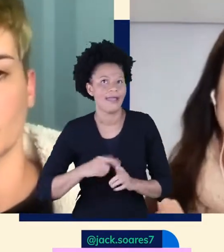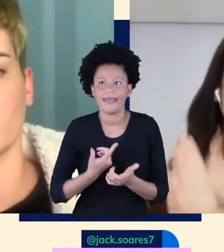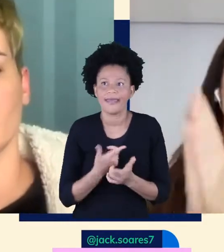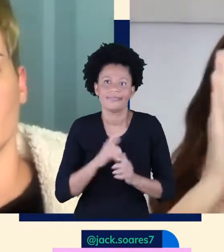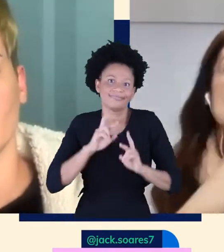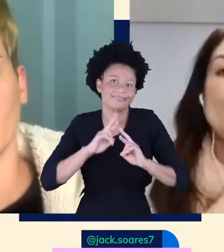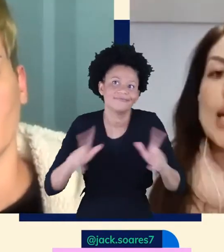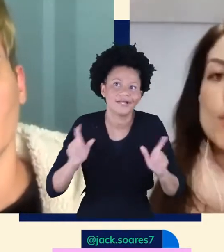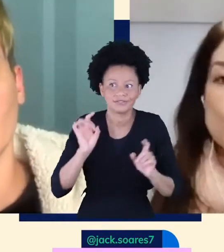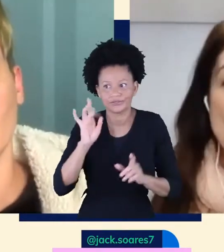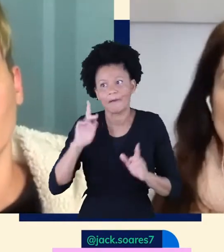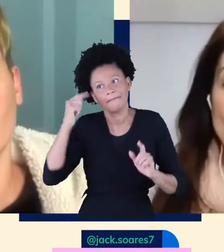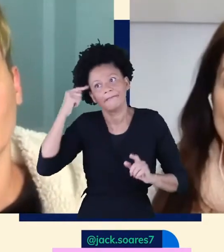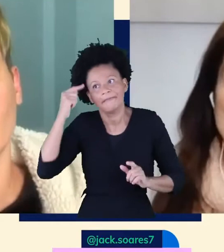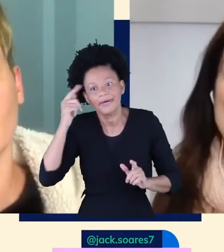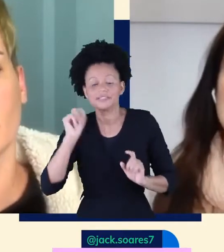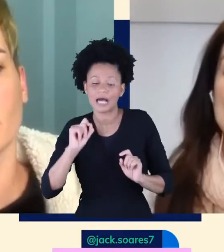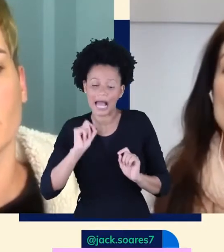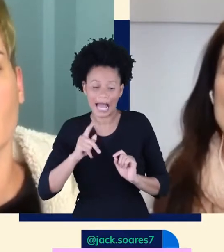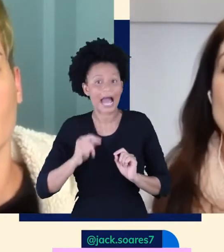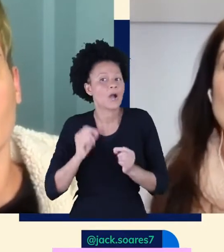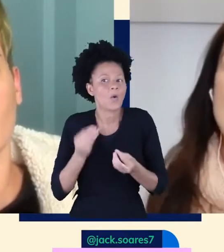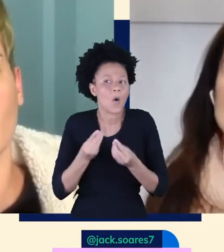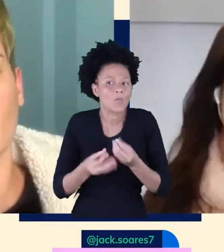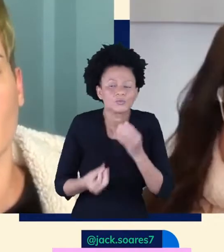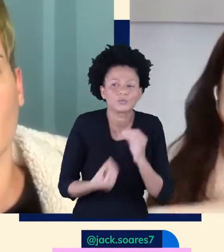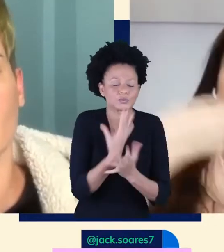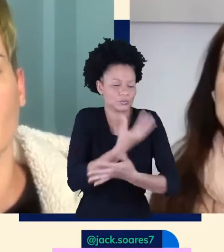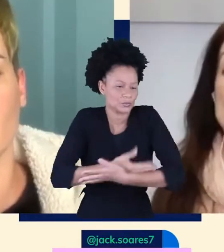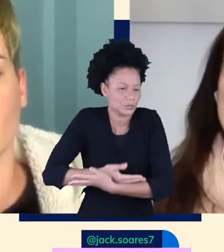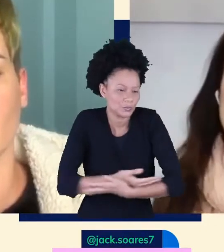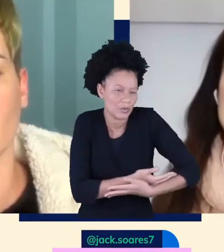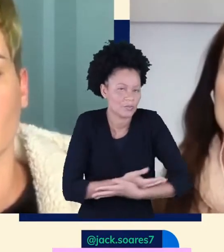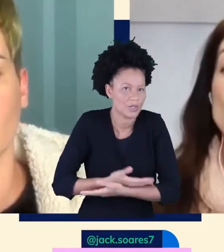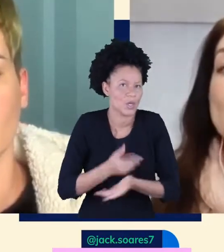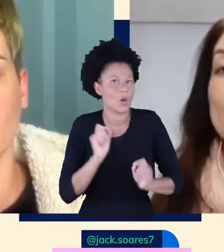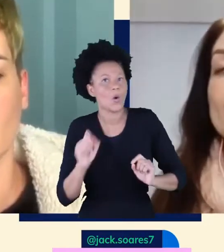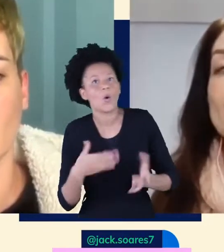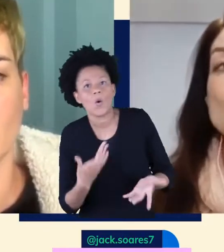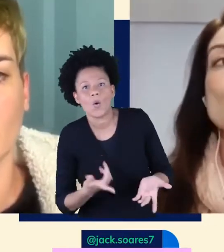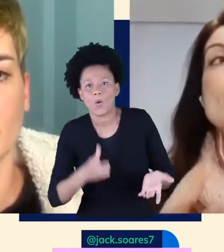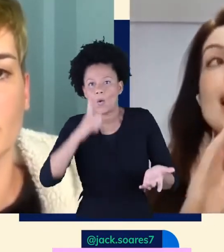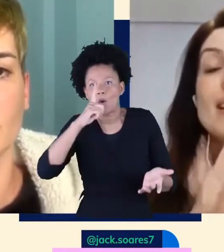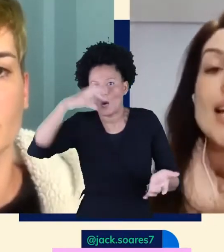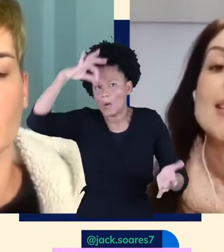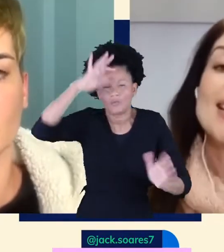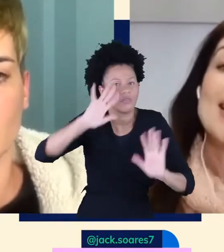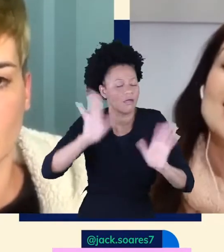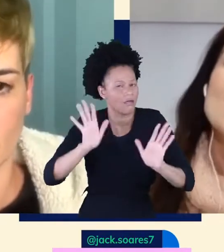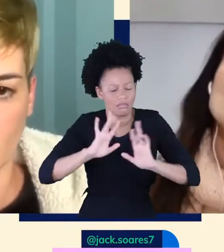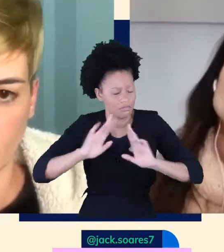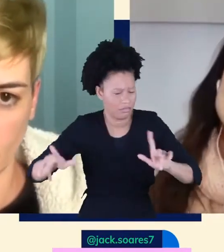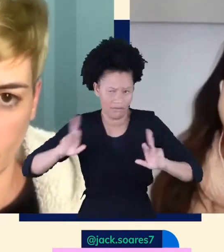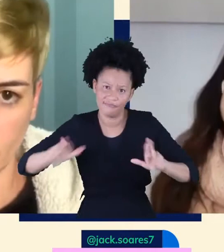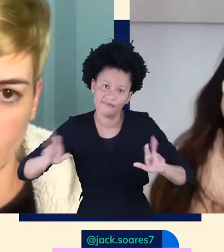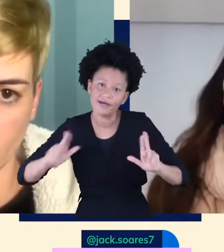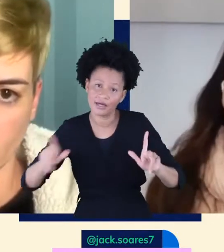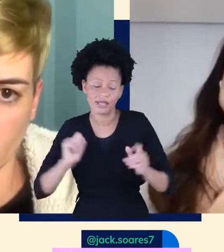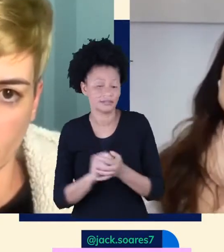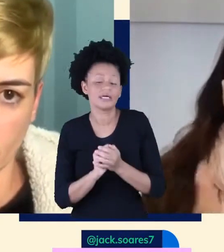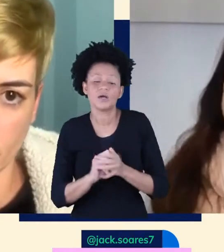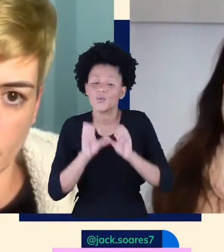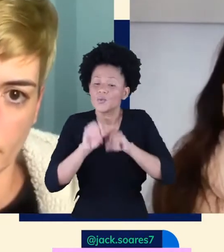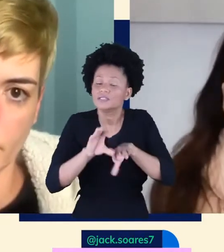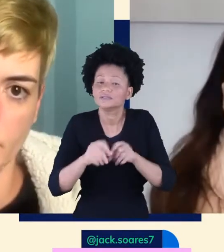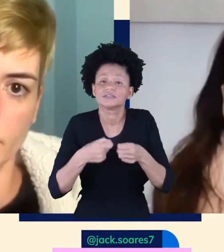os bebês e ficar só nos nomes dos genitais, a educação sexual é algo muito maior que isso e está inserida na